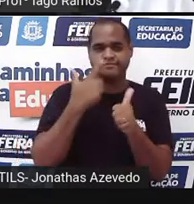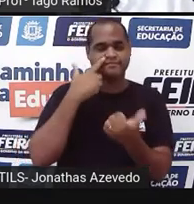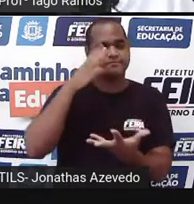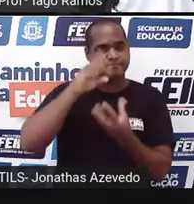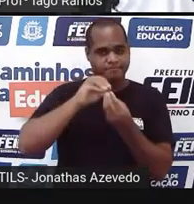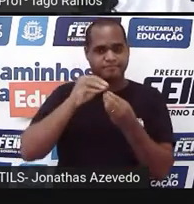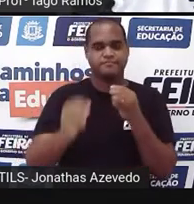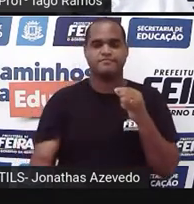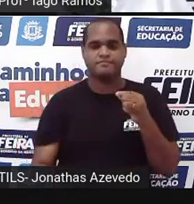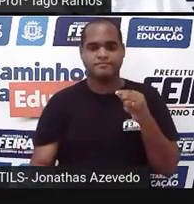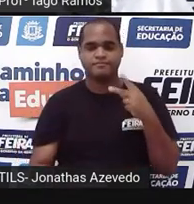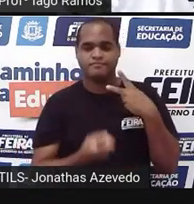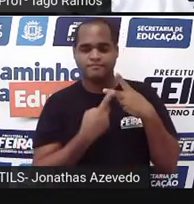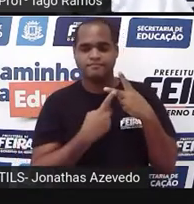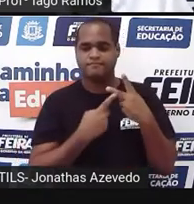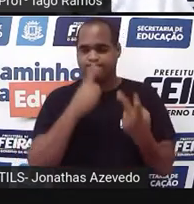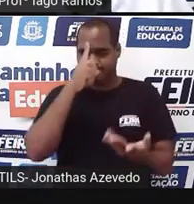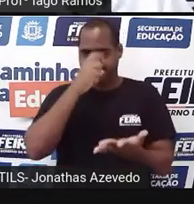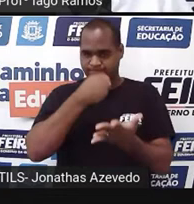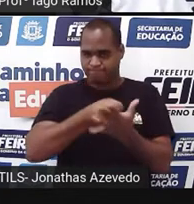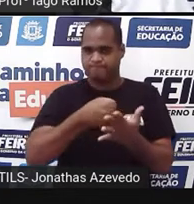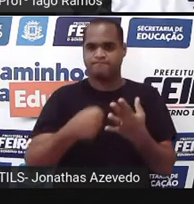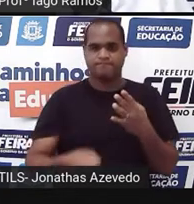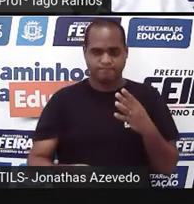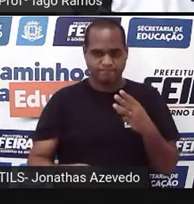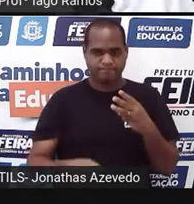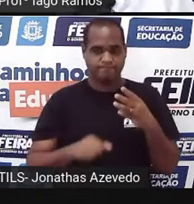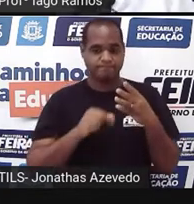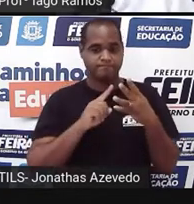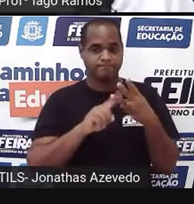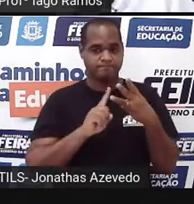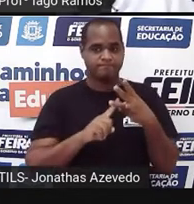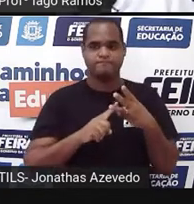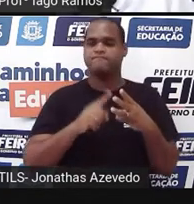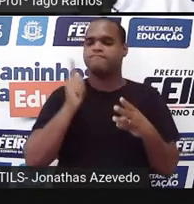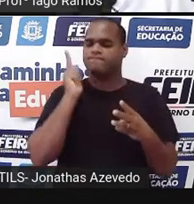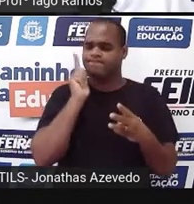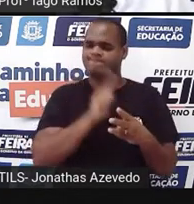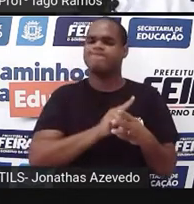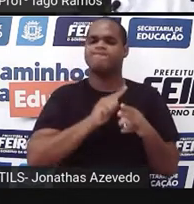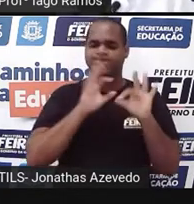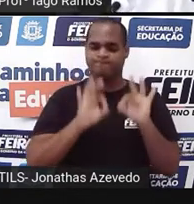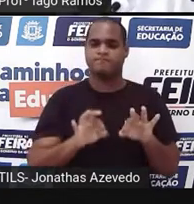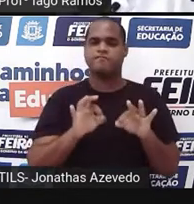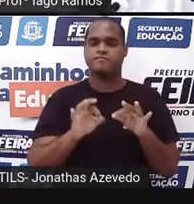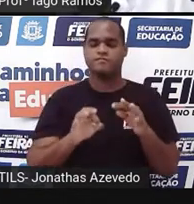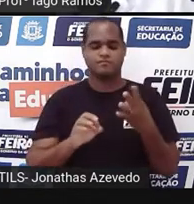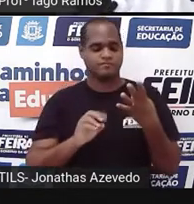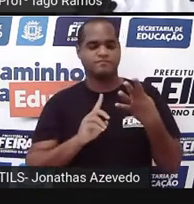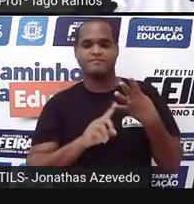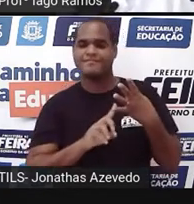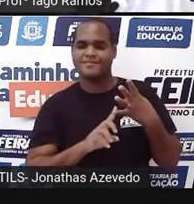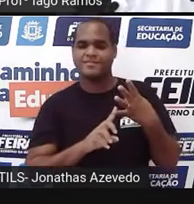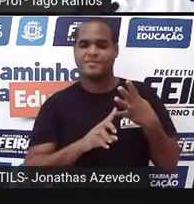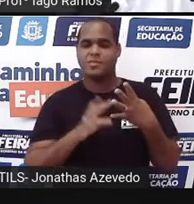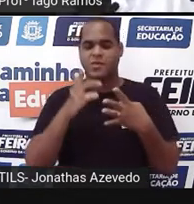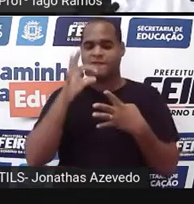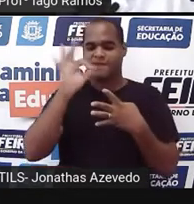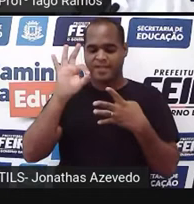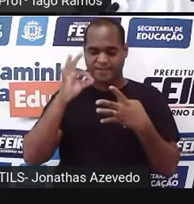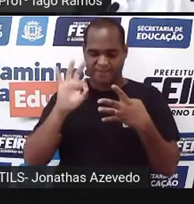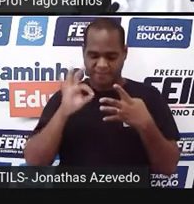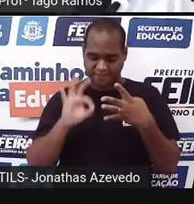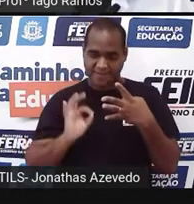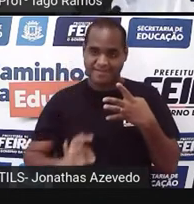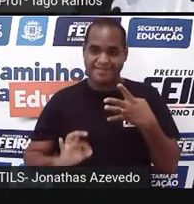a compreensão o segundo passo é o plano de ação o terceiro passo é a execução e o quarto passo